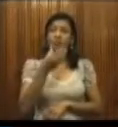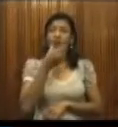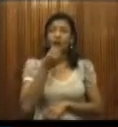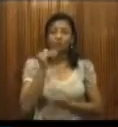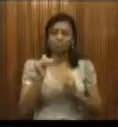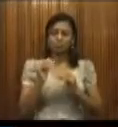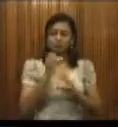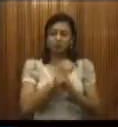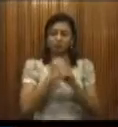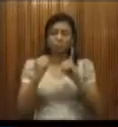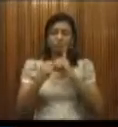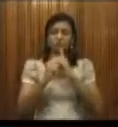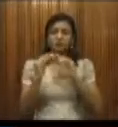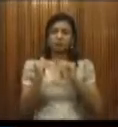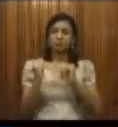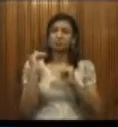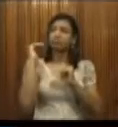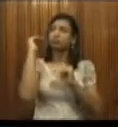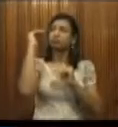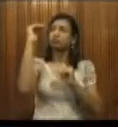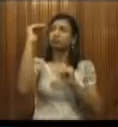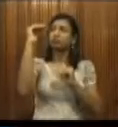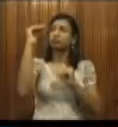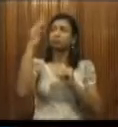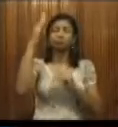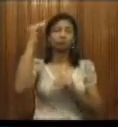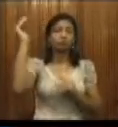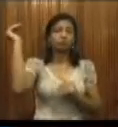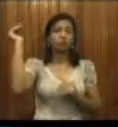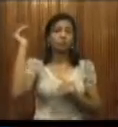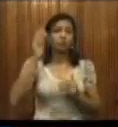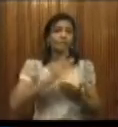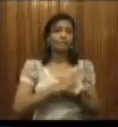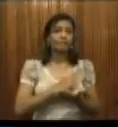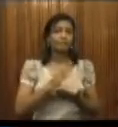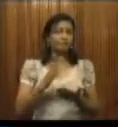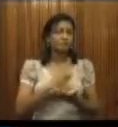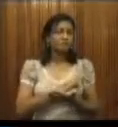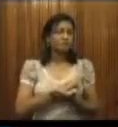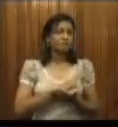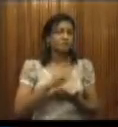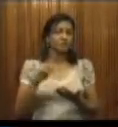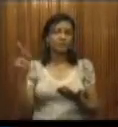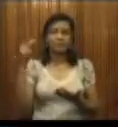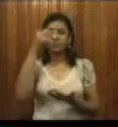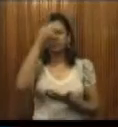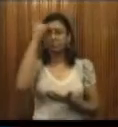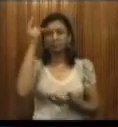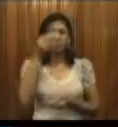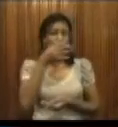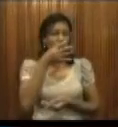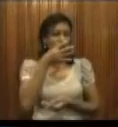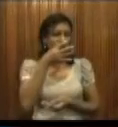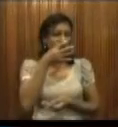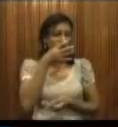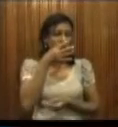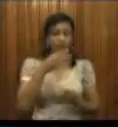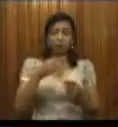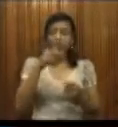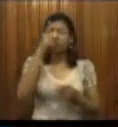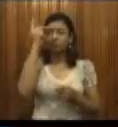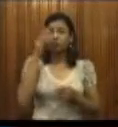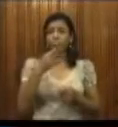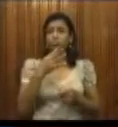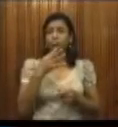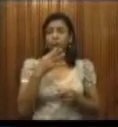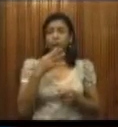status social que com certeza deveria ser admirado e invejado por muitos que o conheciam. Mas mesmo